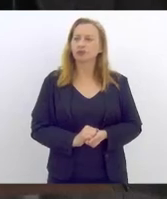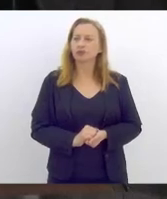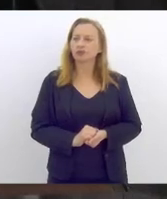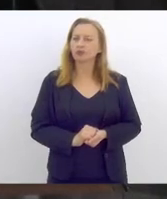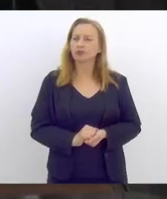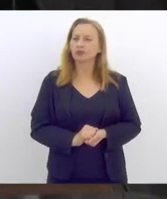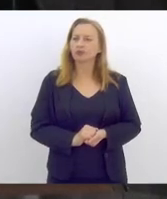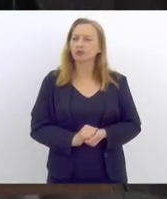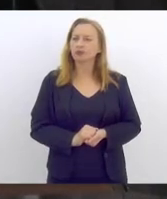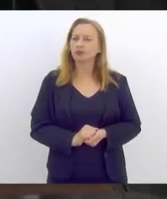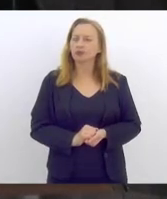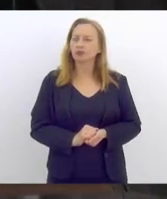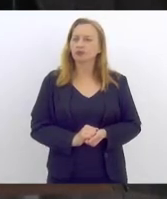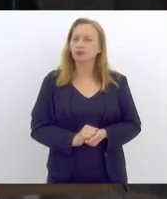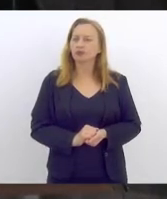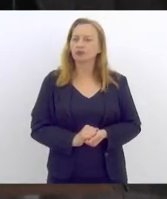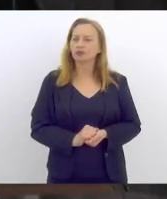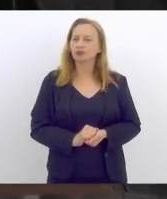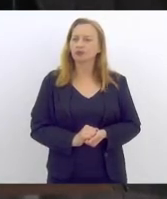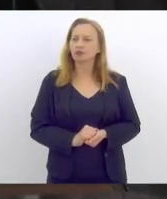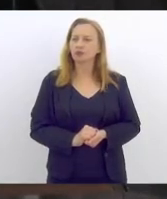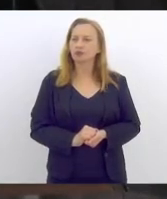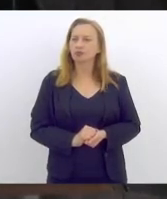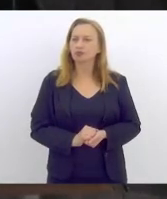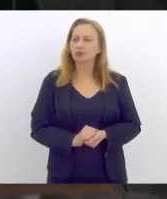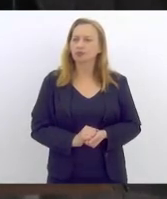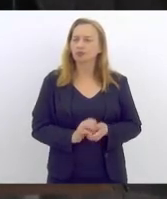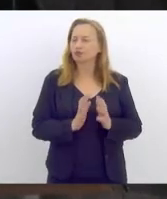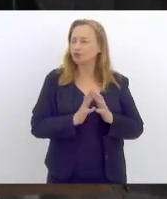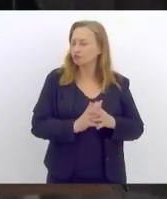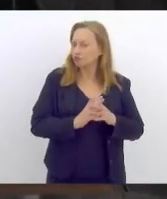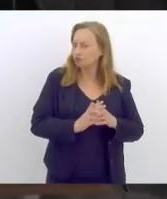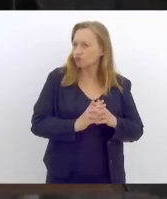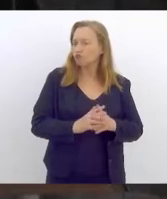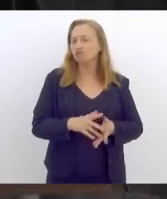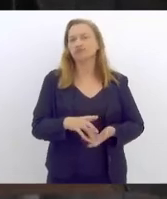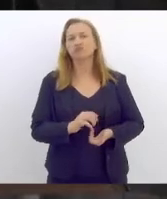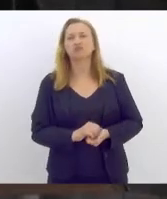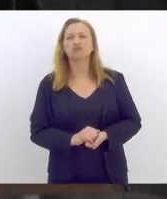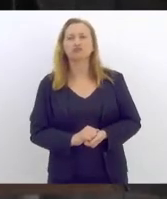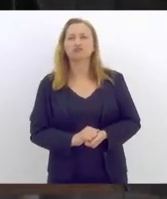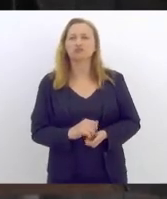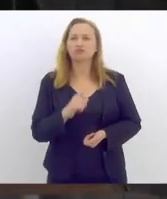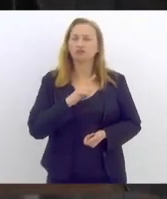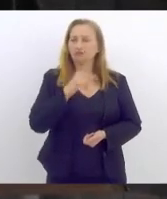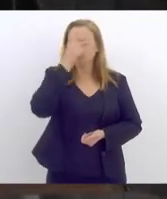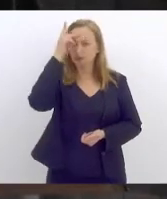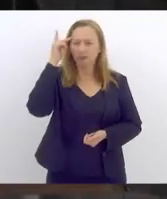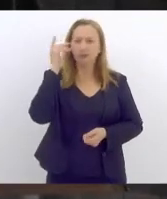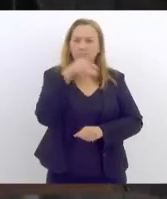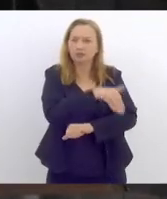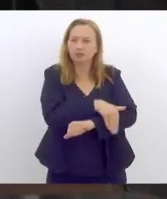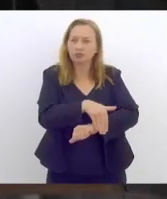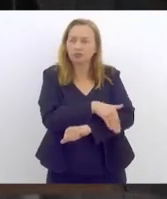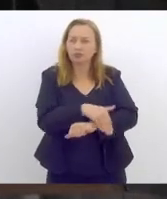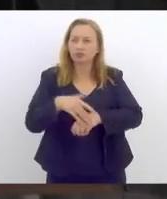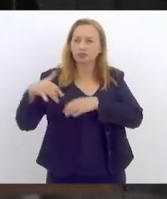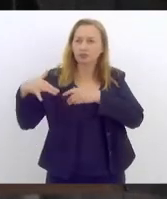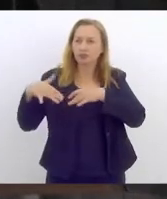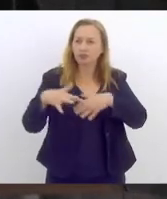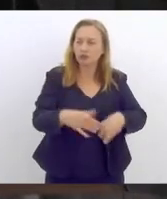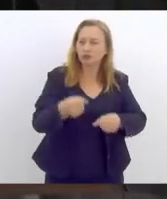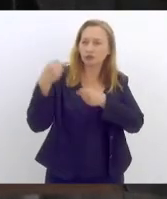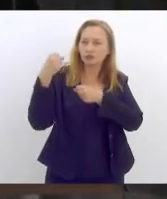que se dá que se inicia em um contexto complexo né Ainda temos gente na rua se manifestando